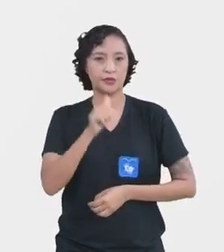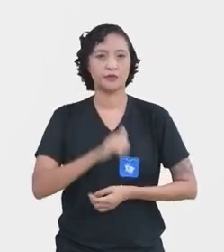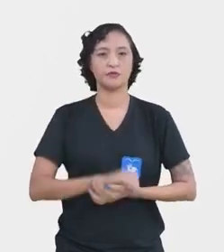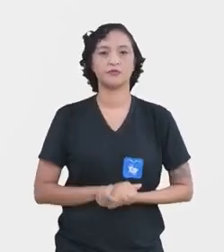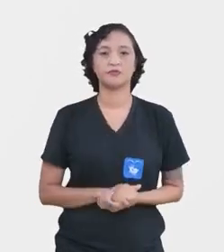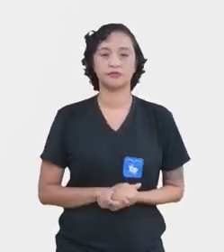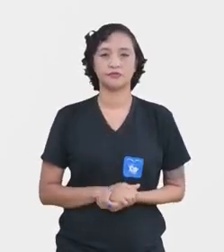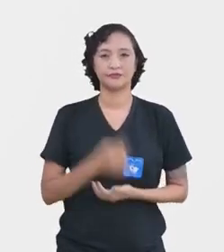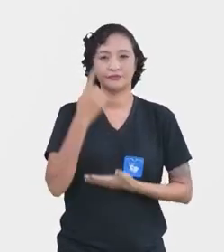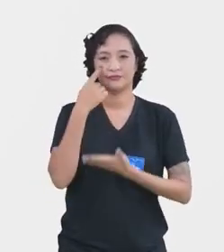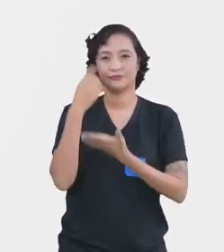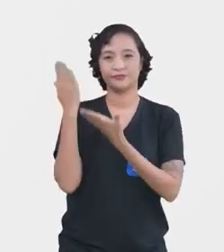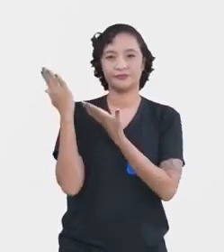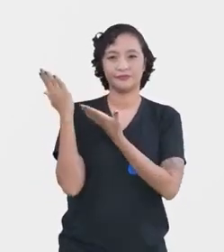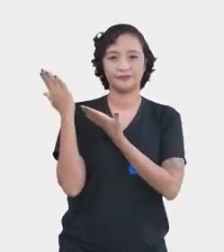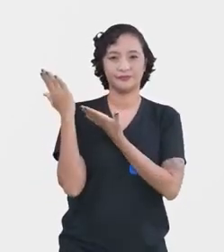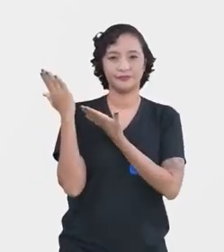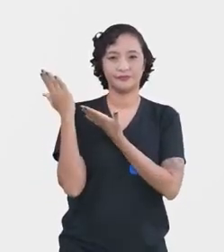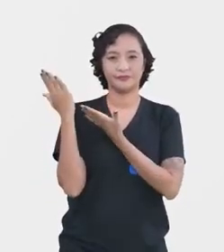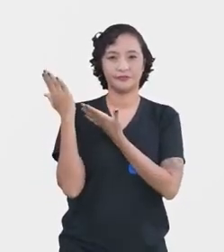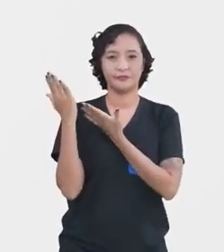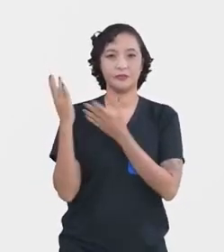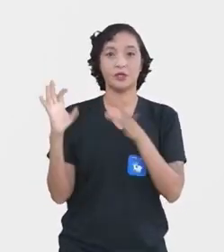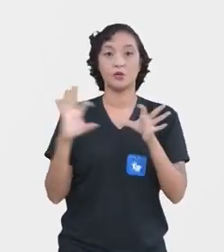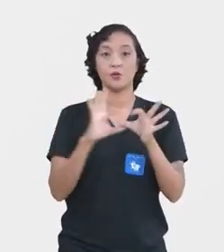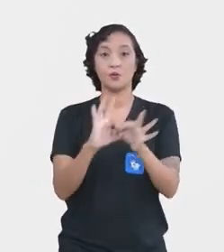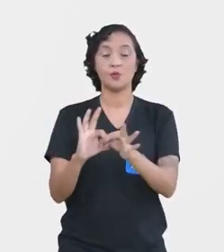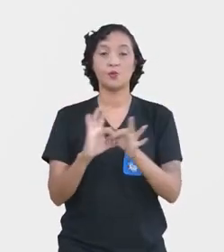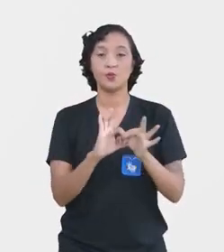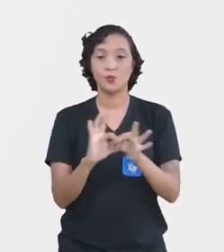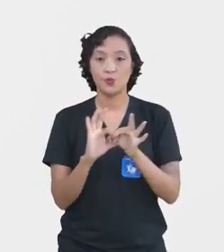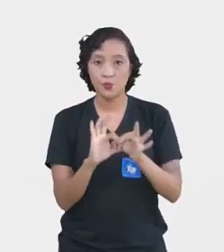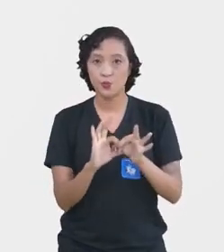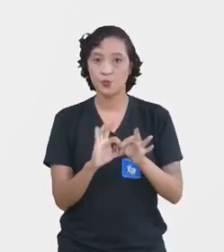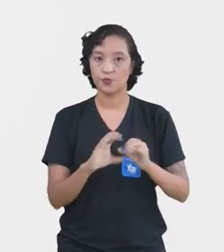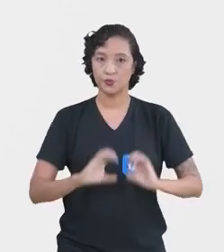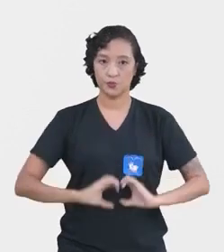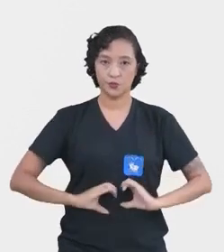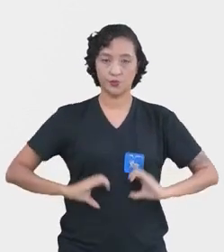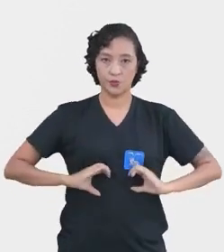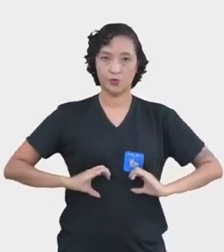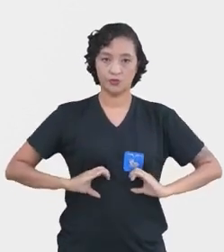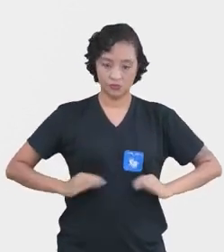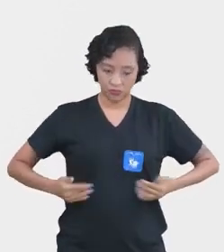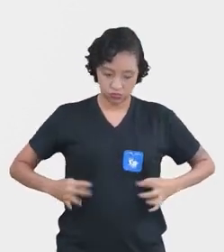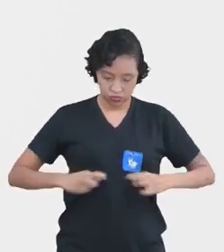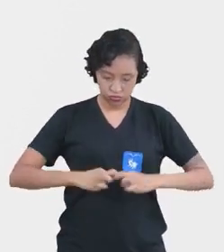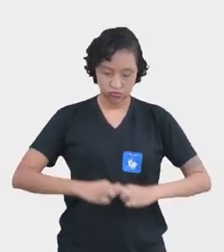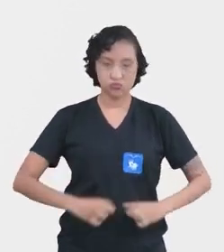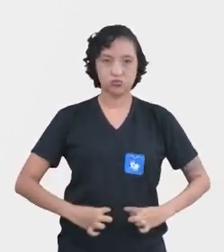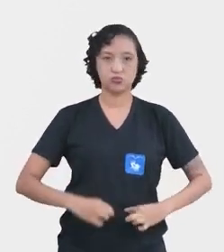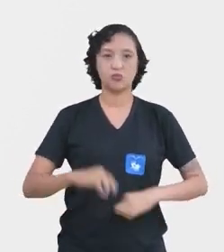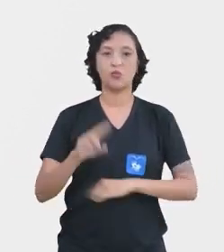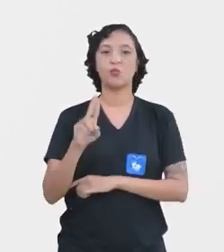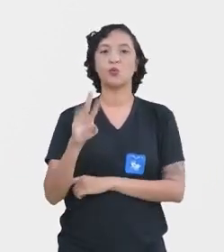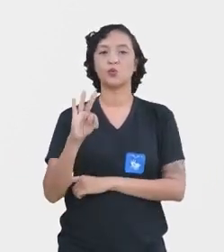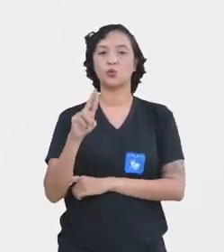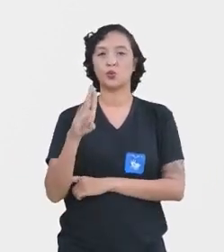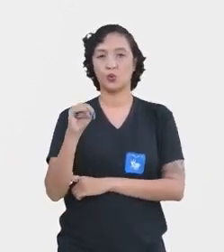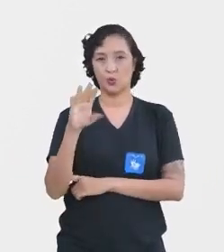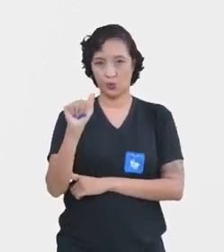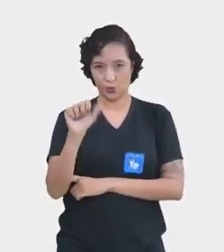uterinas, que comunicam os ovários com o útero, isso é muito importante. São nas tubas uterinas que acontece